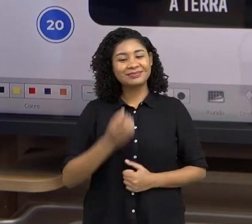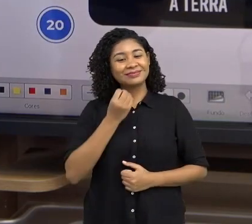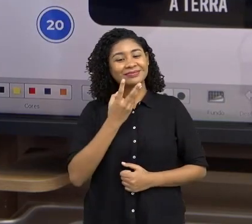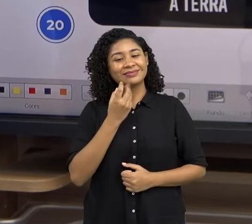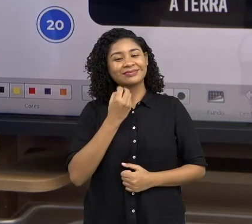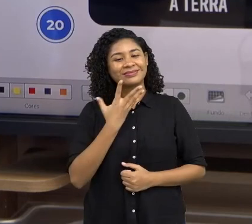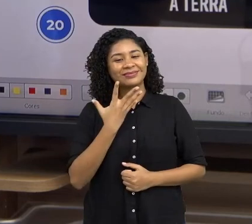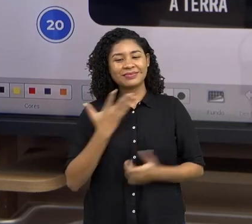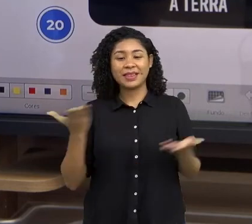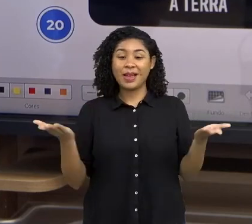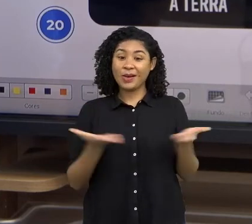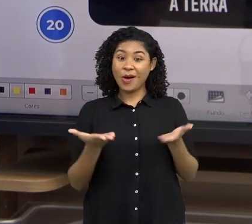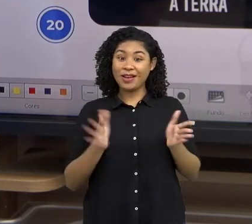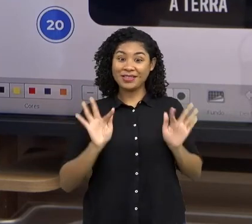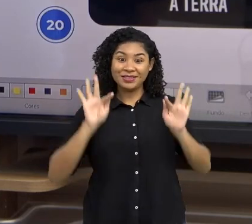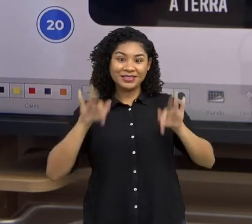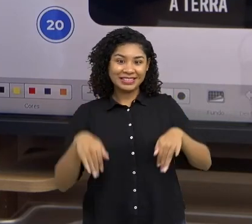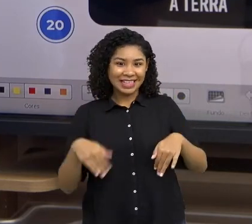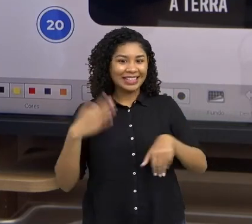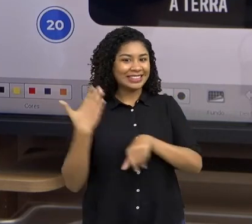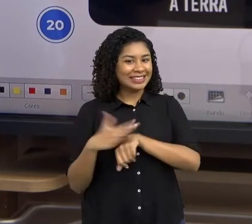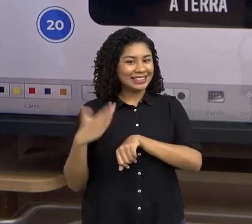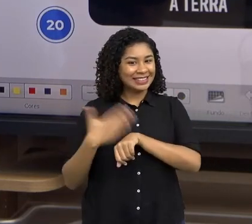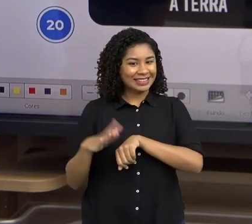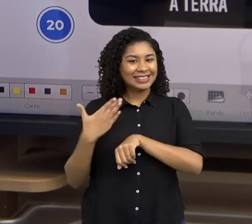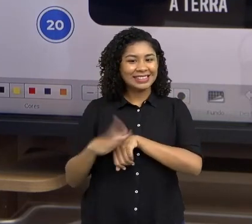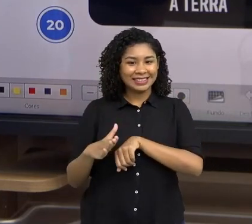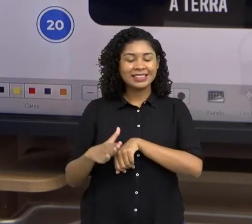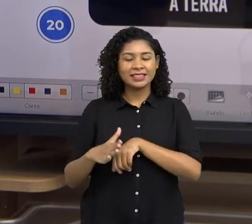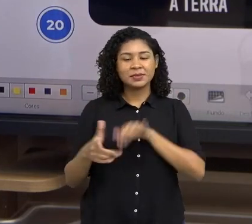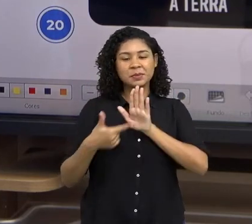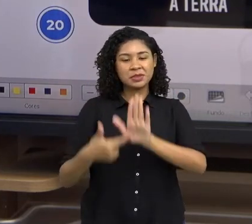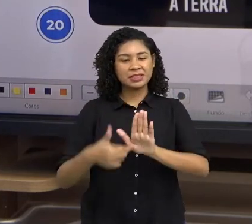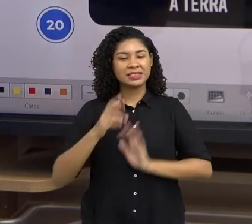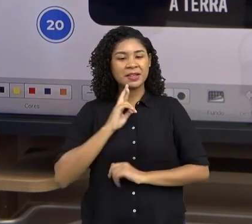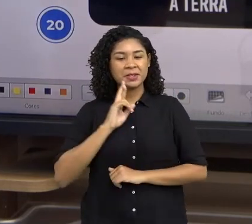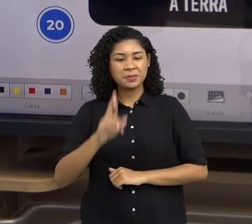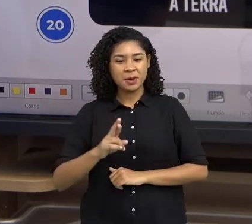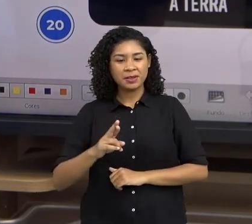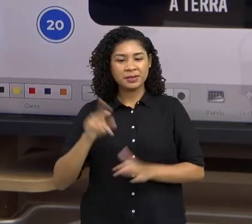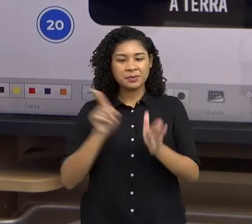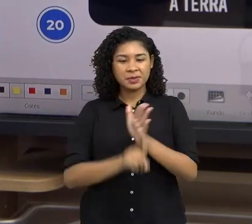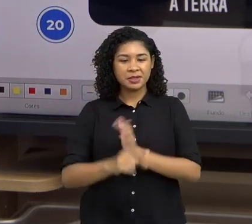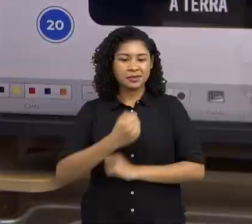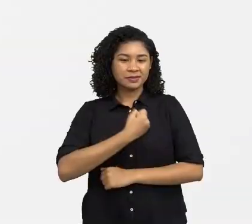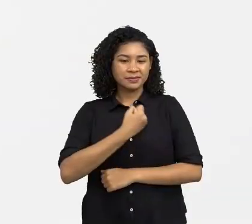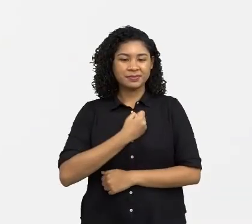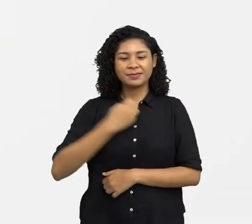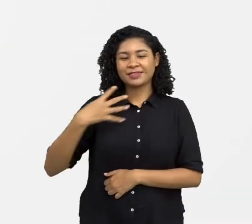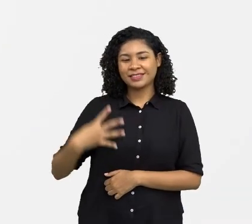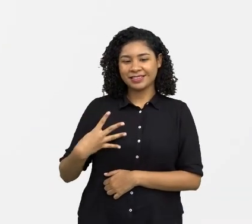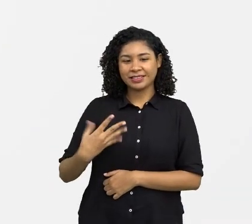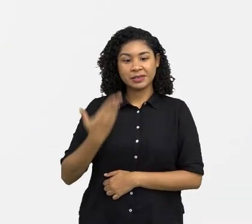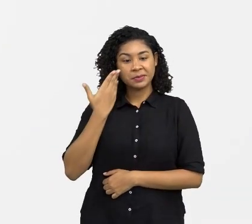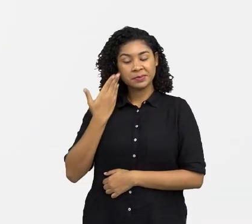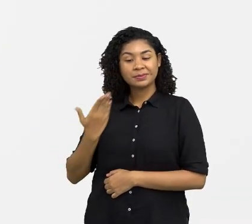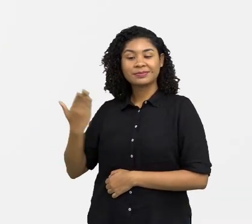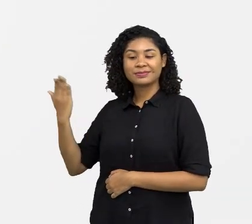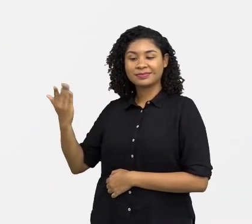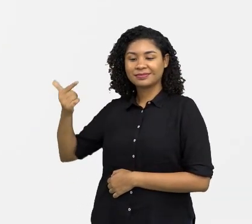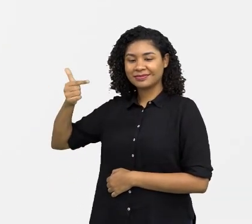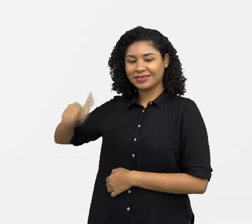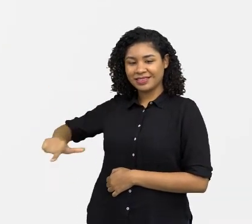Muito bem, vamos finalizar então o nosso praticando com a resposta da quarta questão. Vamos ver ela novamente aí. Era para